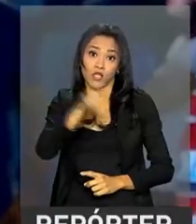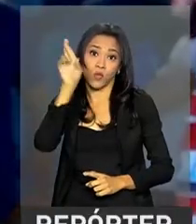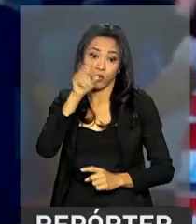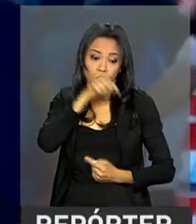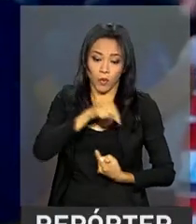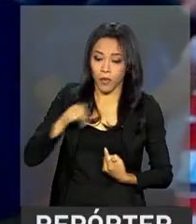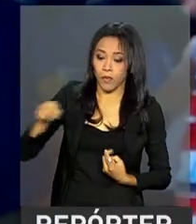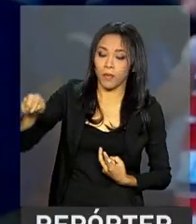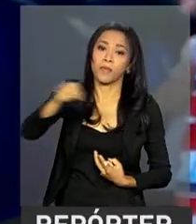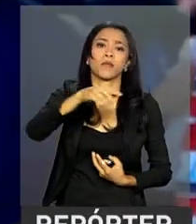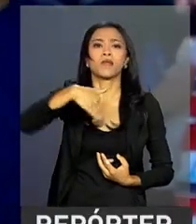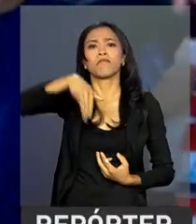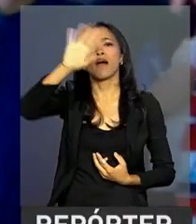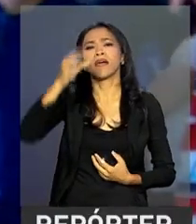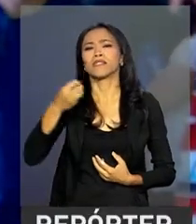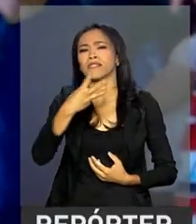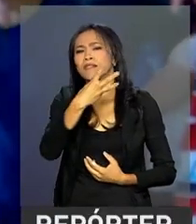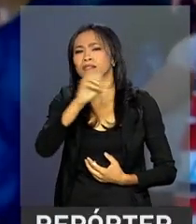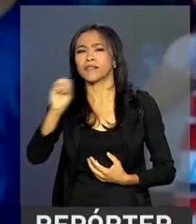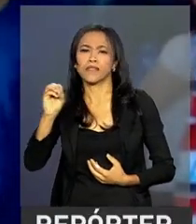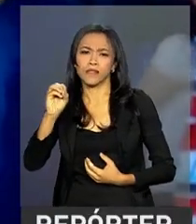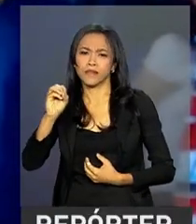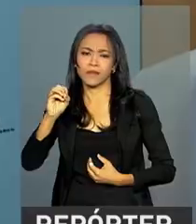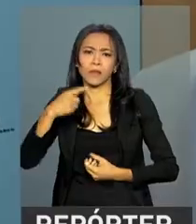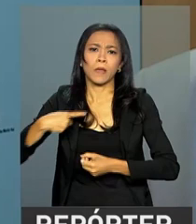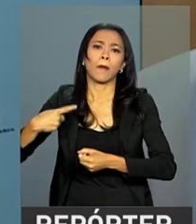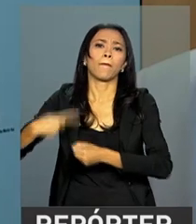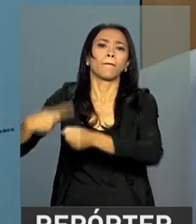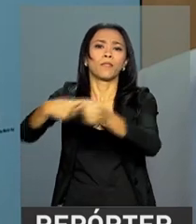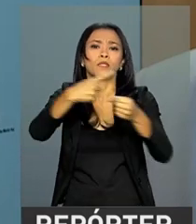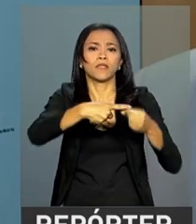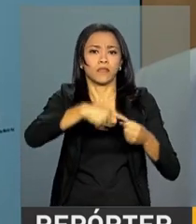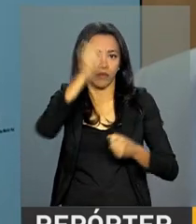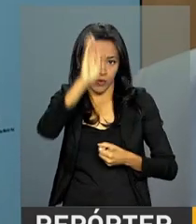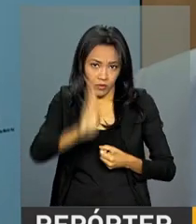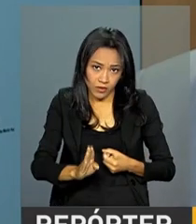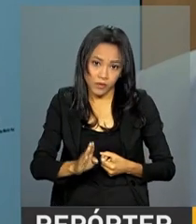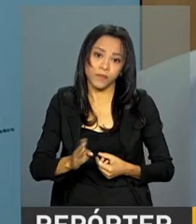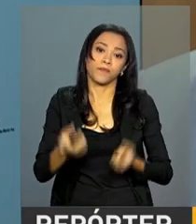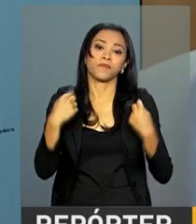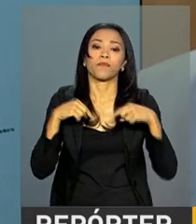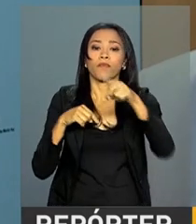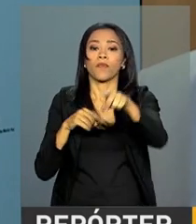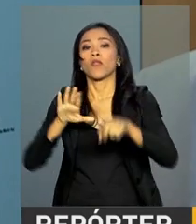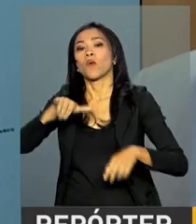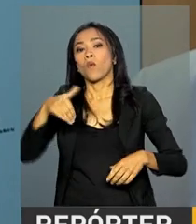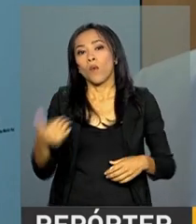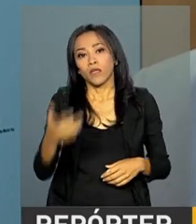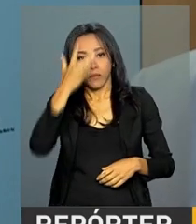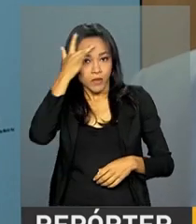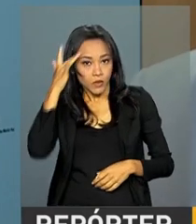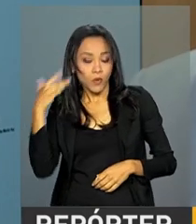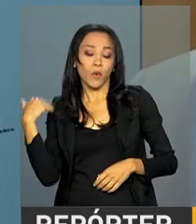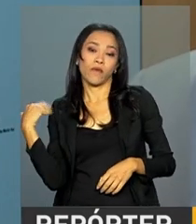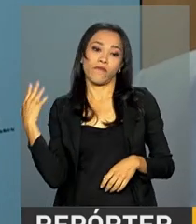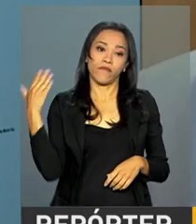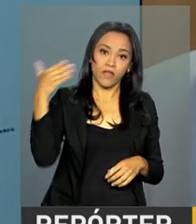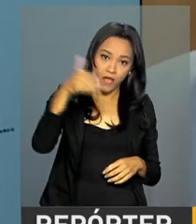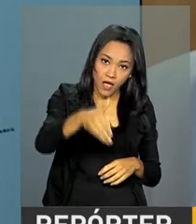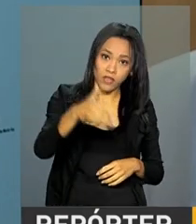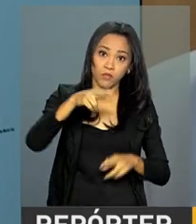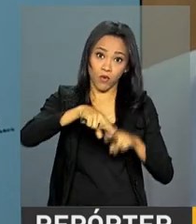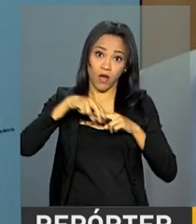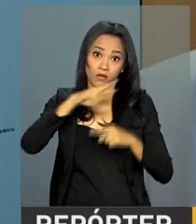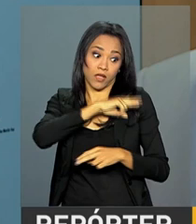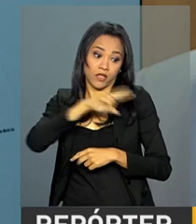mais de 300 municípios no brasil quando uma pessoa o turista é viaja por motivação religiosa